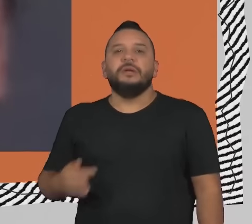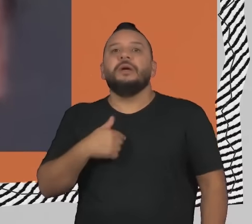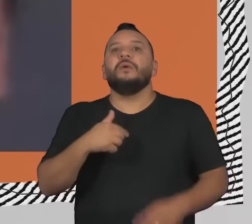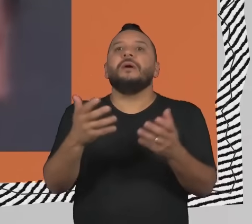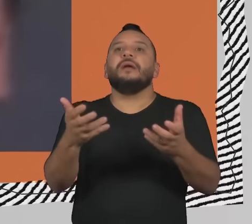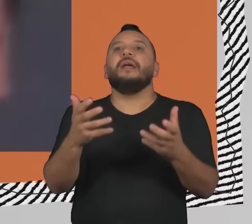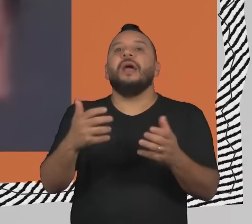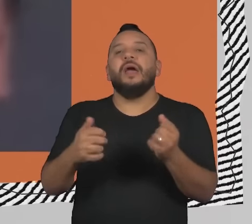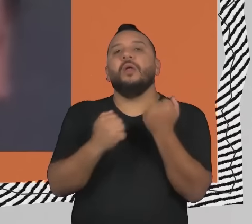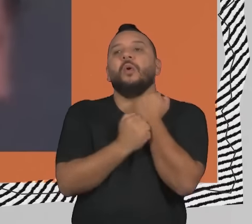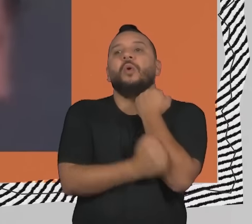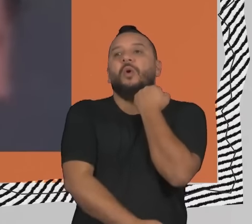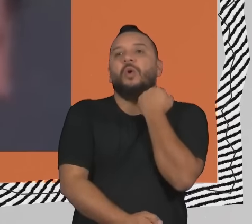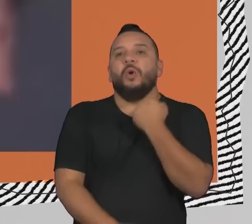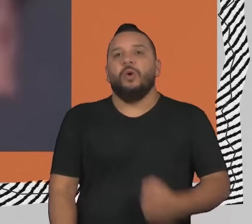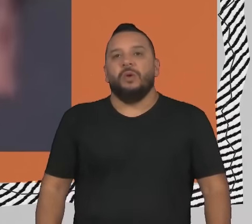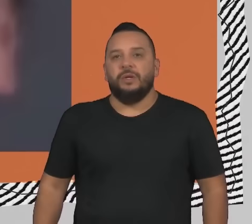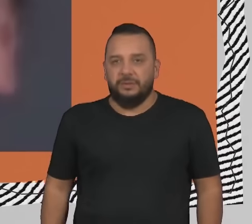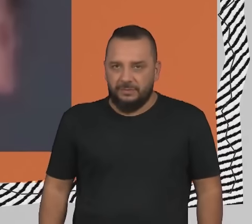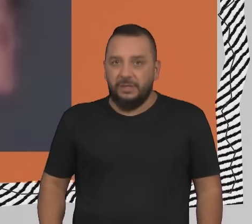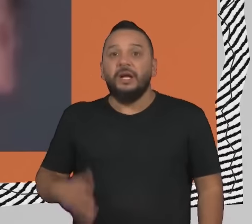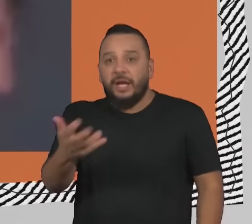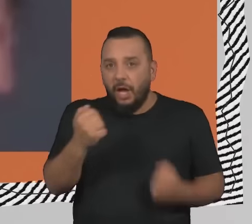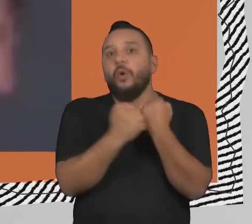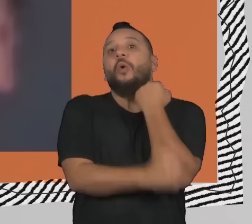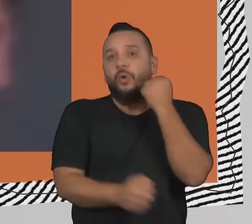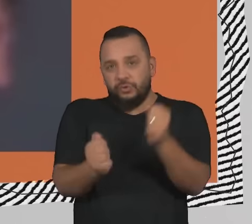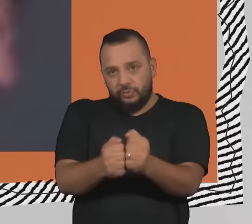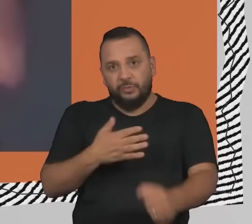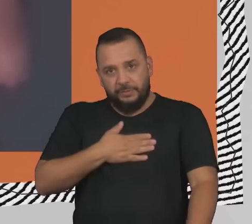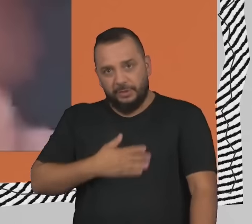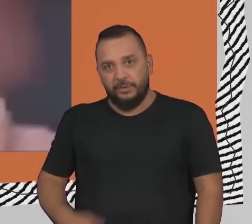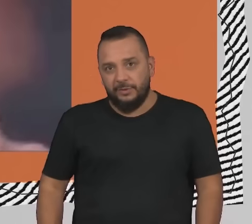vontade de fazer cocô. Quer fazer cocô comigo?